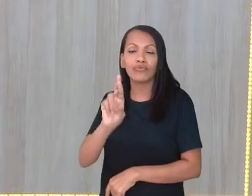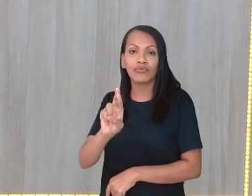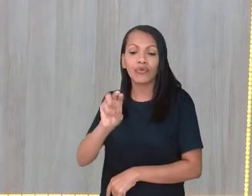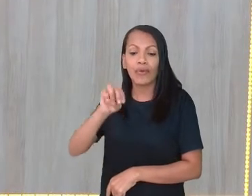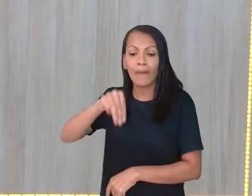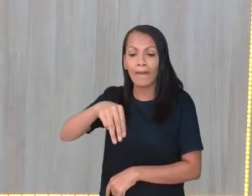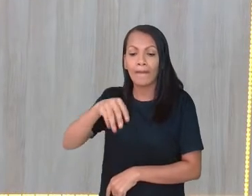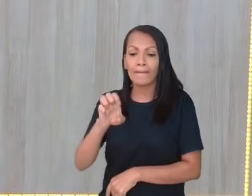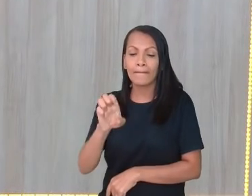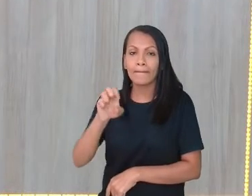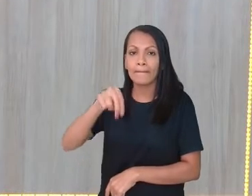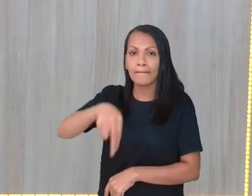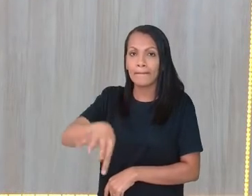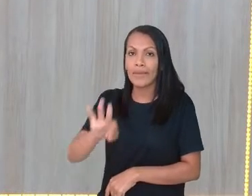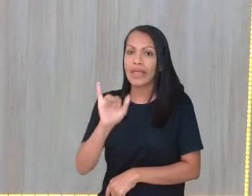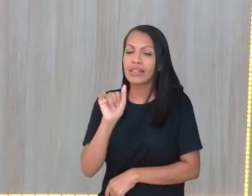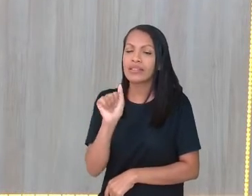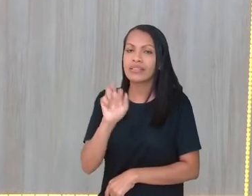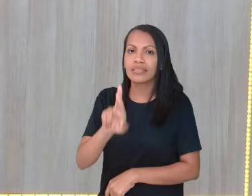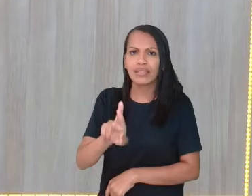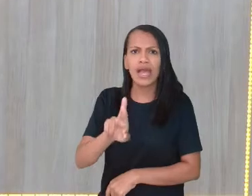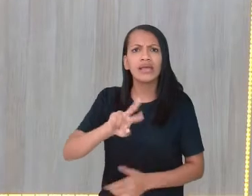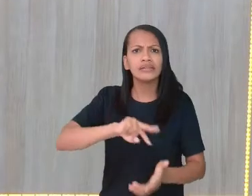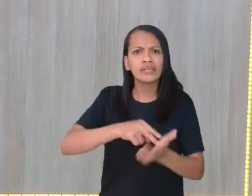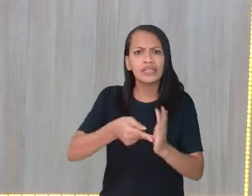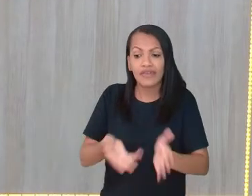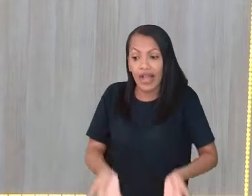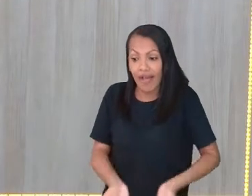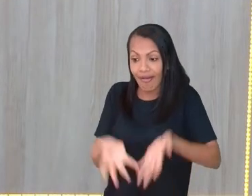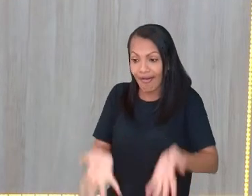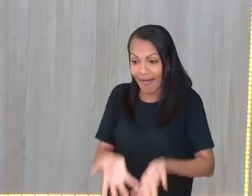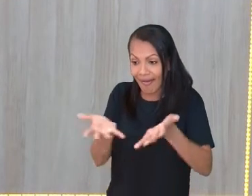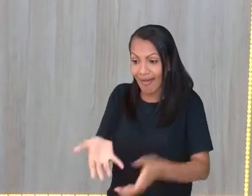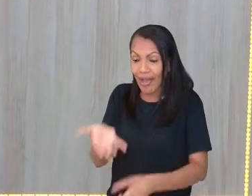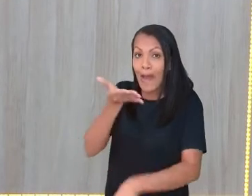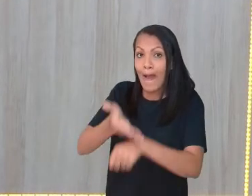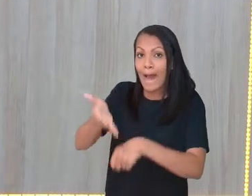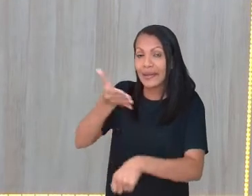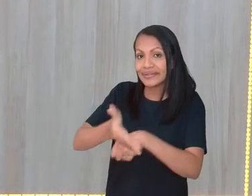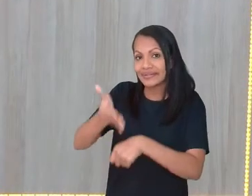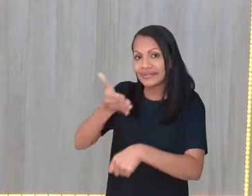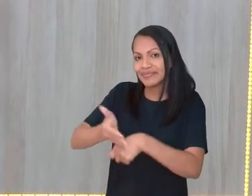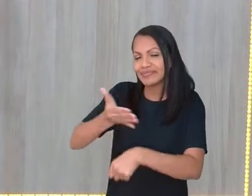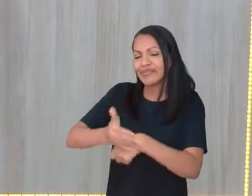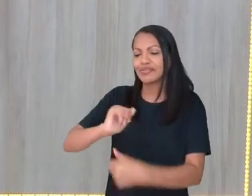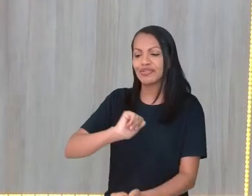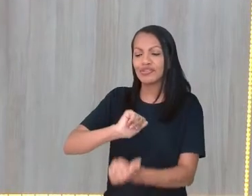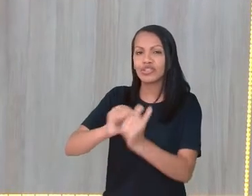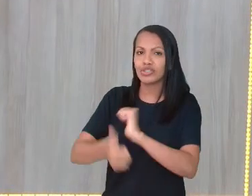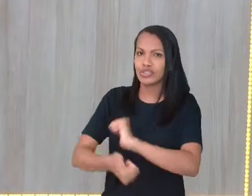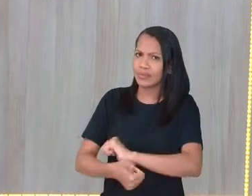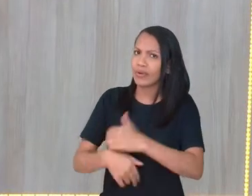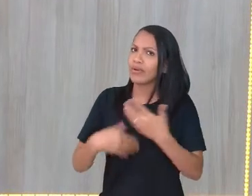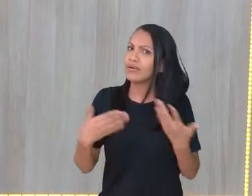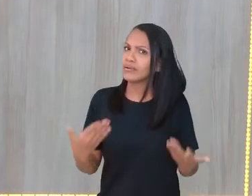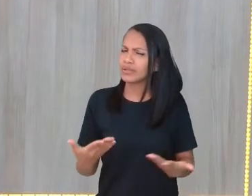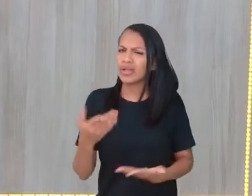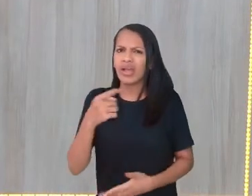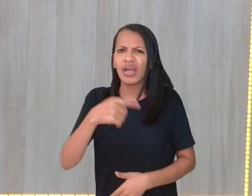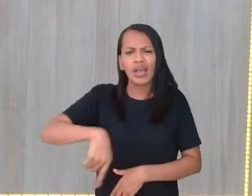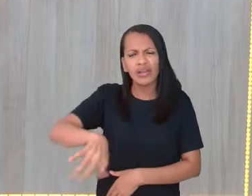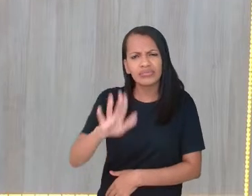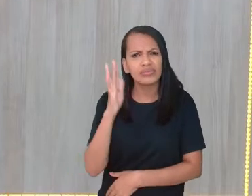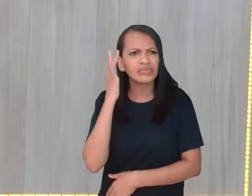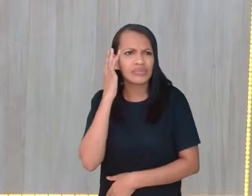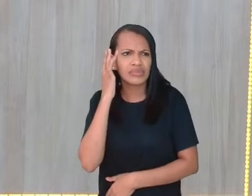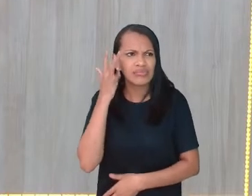ali incentivar, né? Que você vai oferecer essas práticas desportivas, e aí é muito comum as pessoas